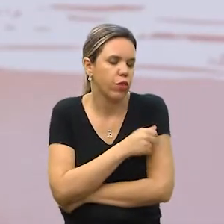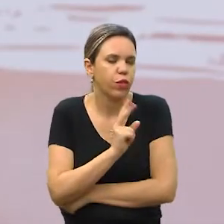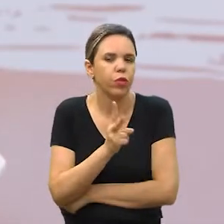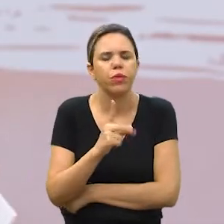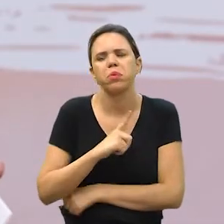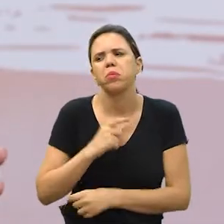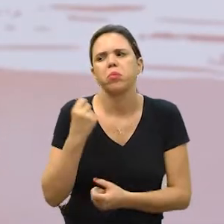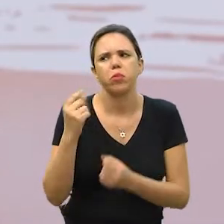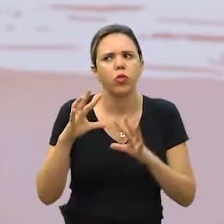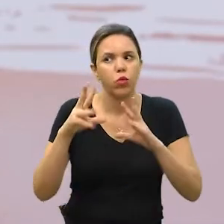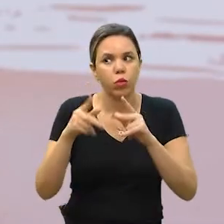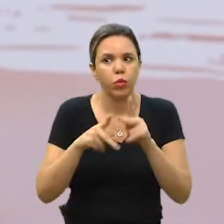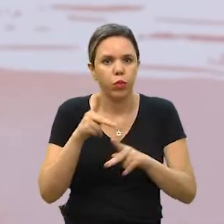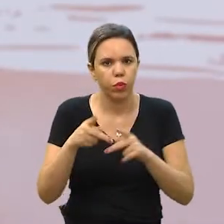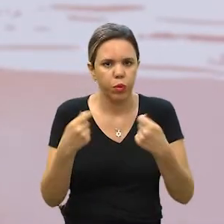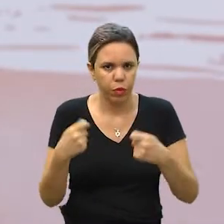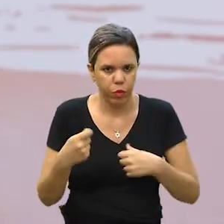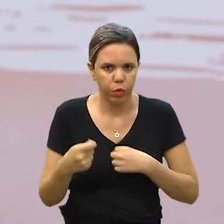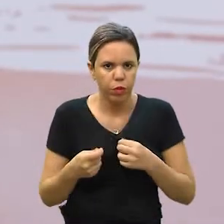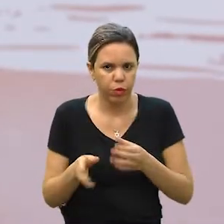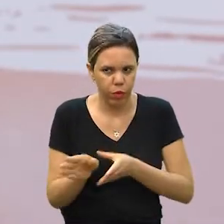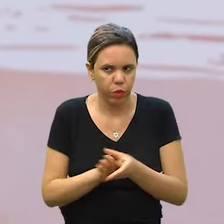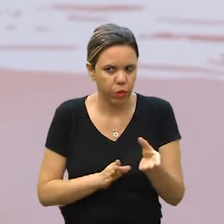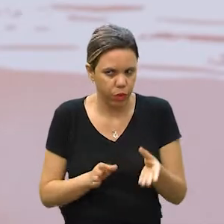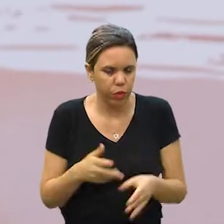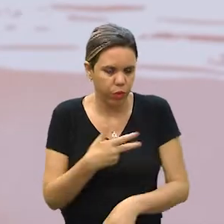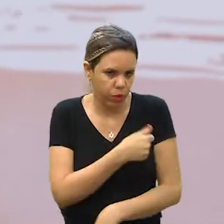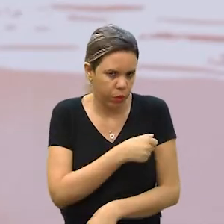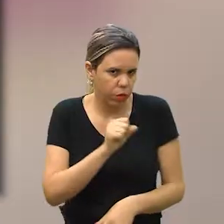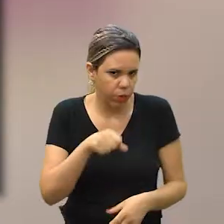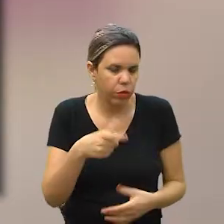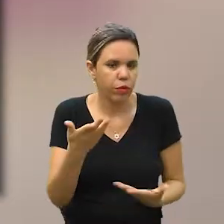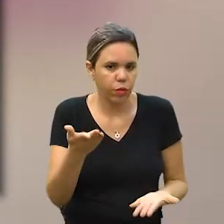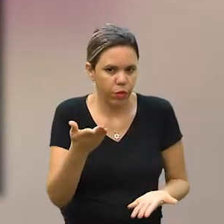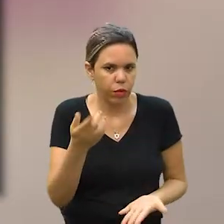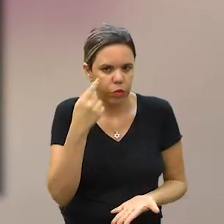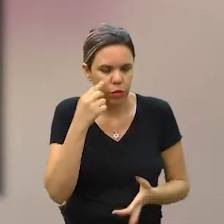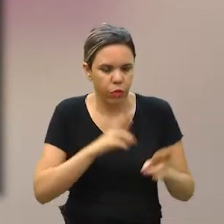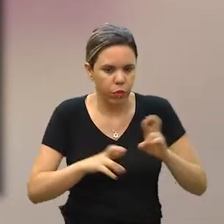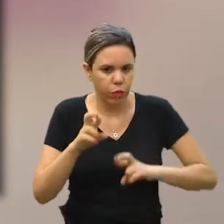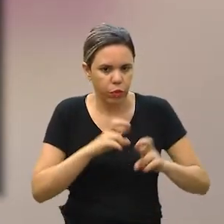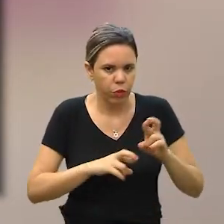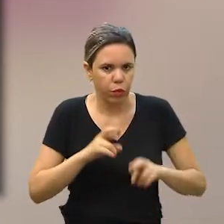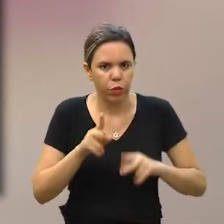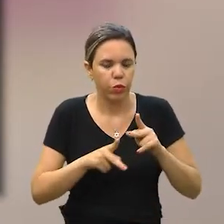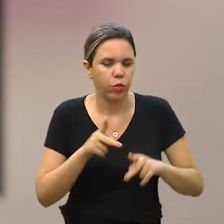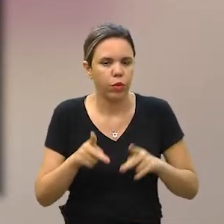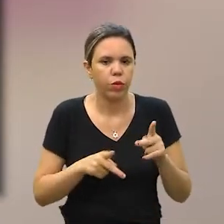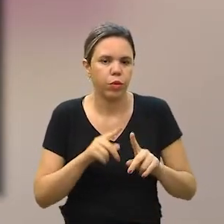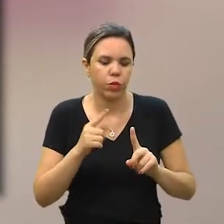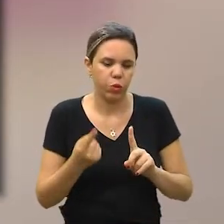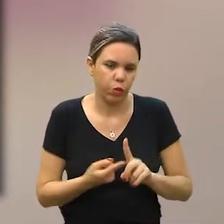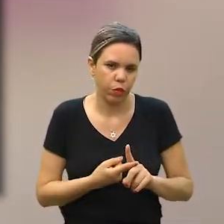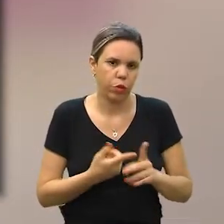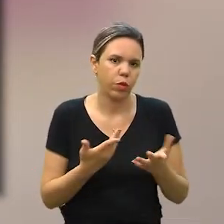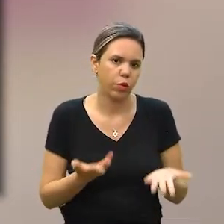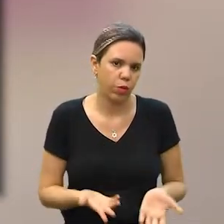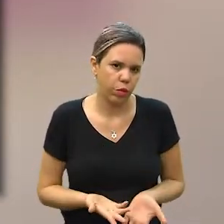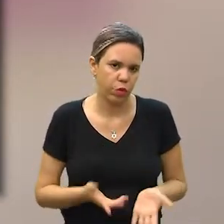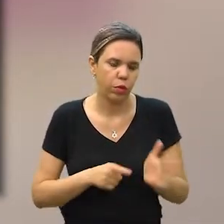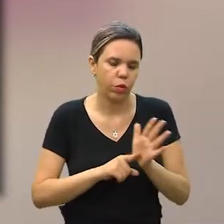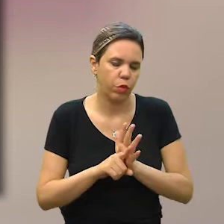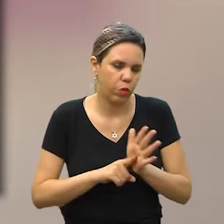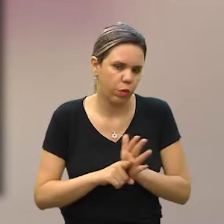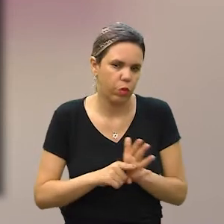os casos, essa injeção é recomendada? Então, quando você analisa uma paciente, né, uma gestante, e